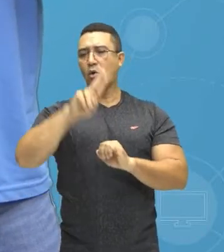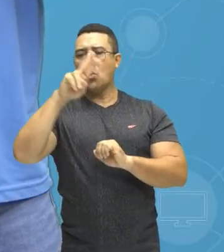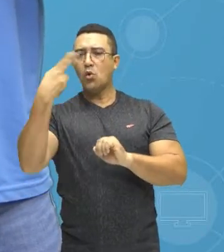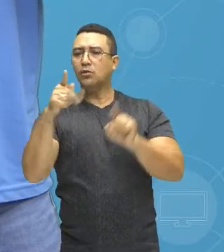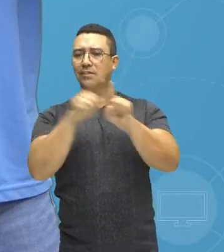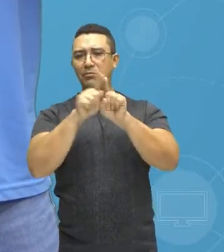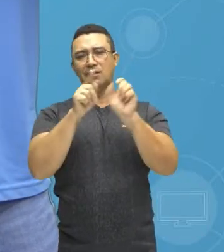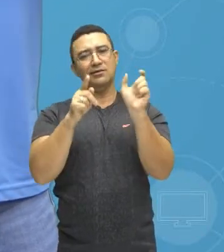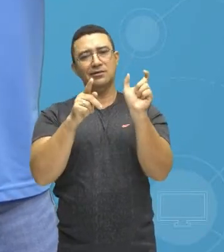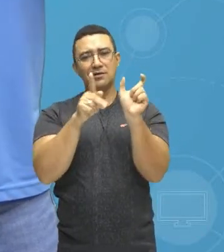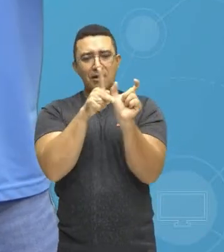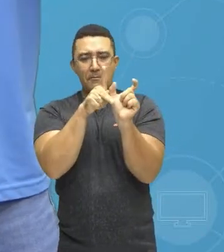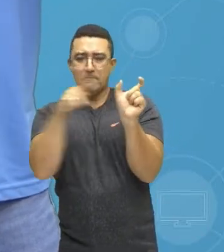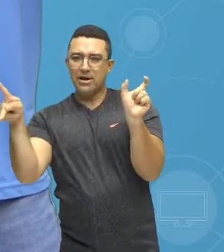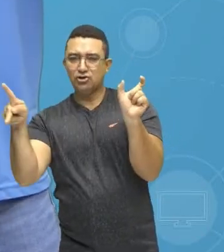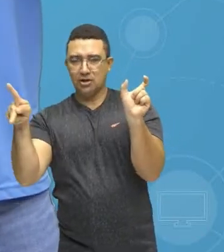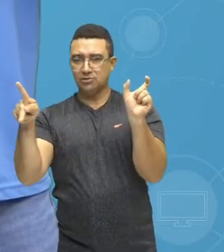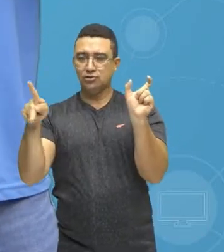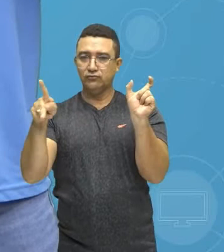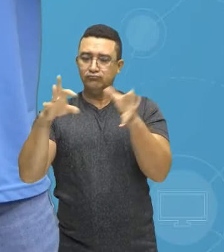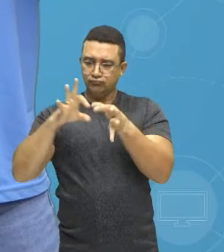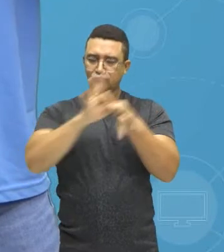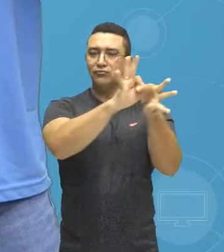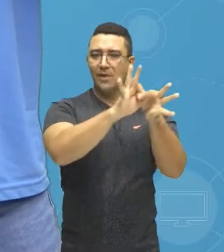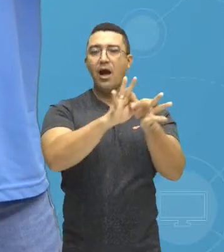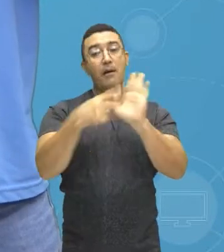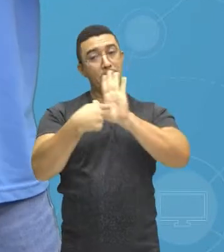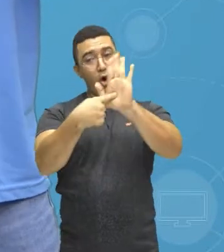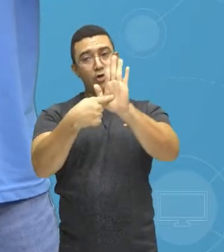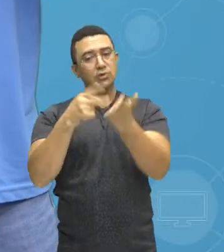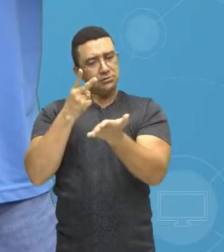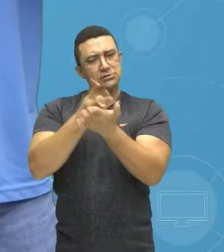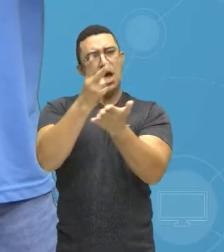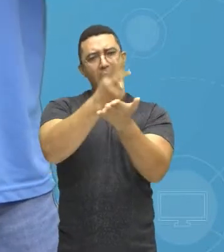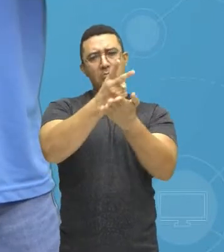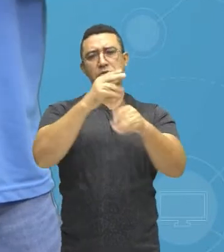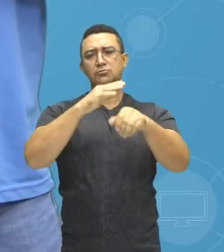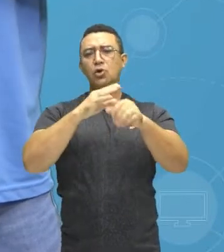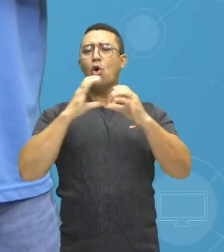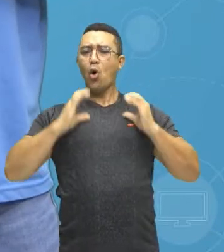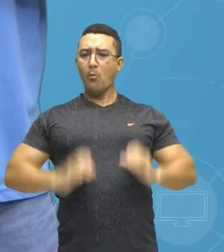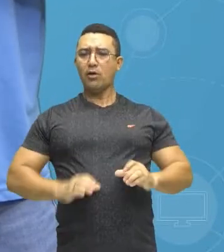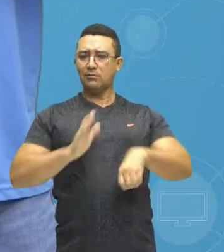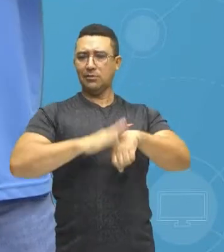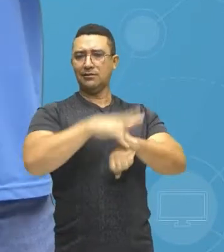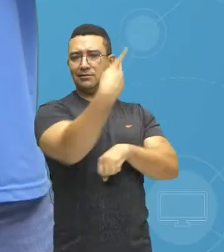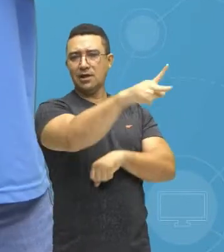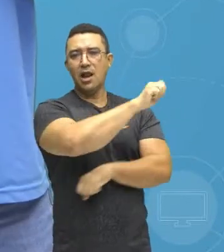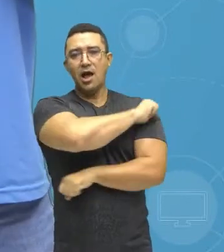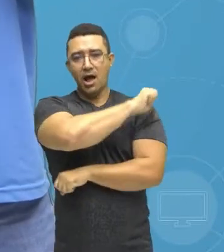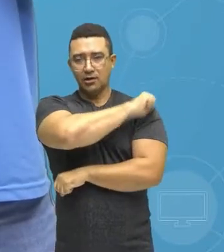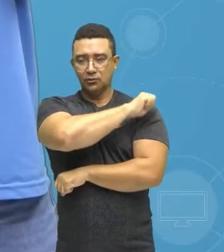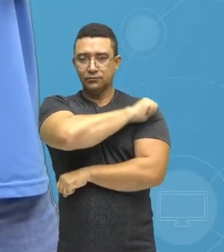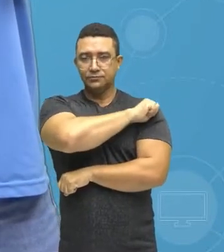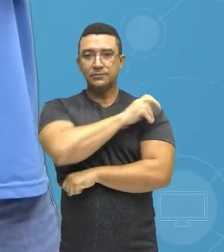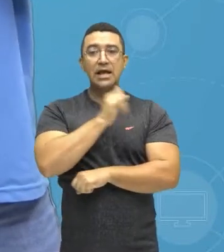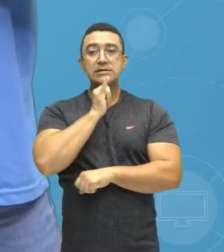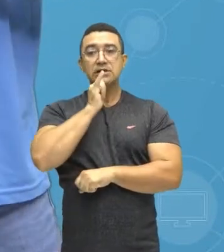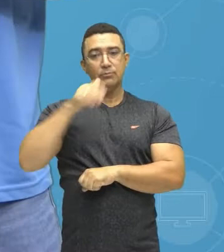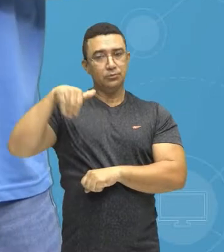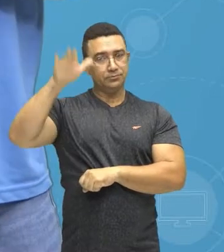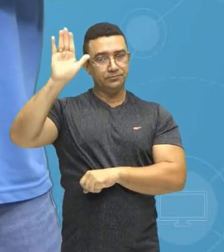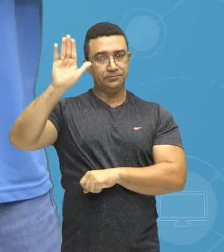sua característica, que vai indicar essa continuidade de estado em que ele se encontra. Muito bem, temos mais exemplos, olha